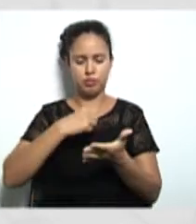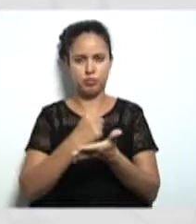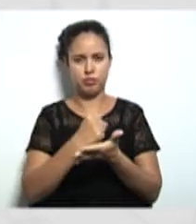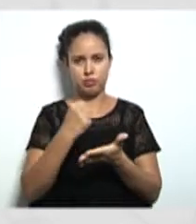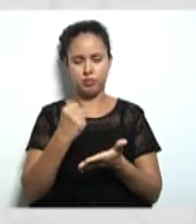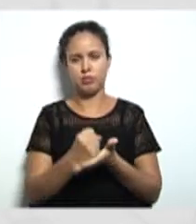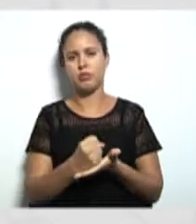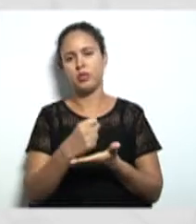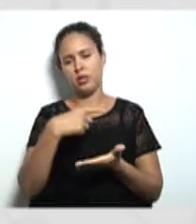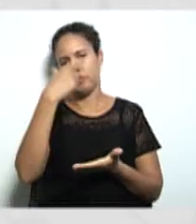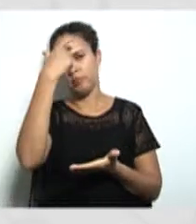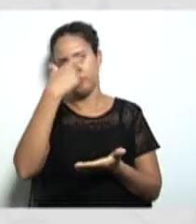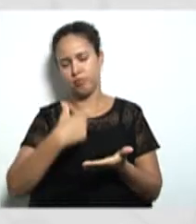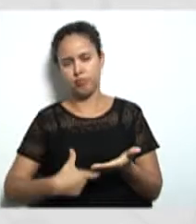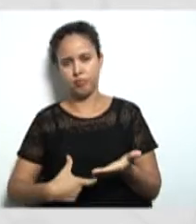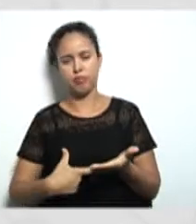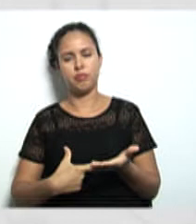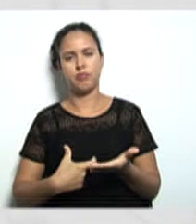do seu perfil profissional.